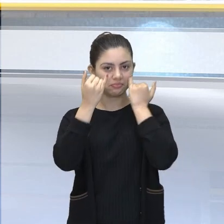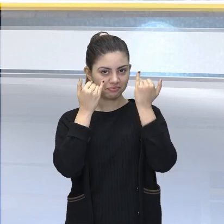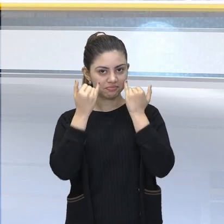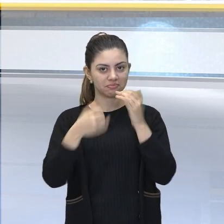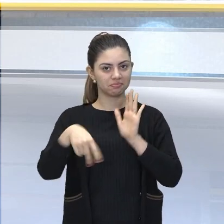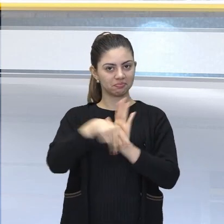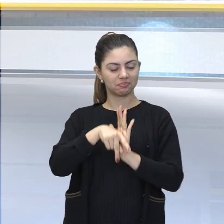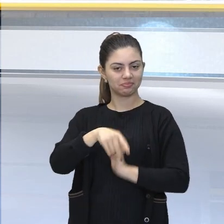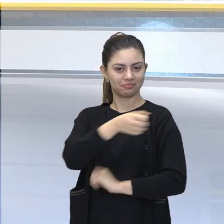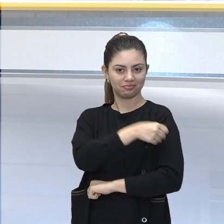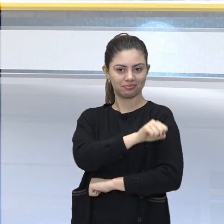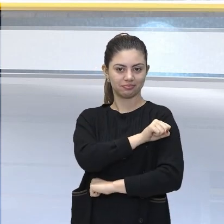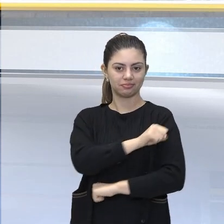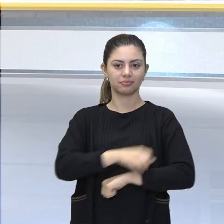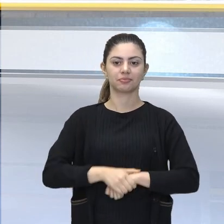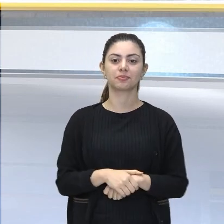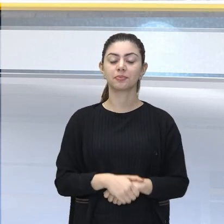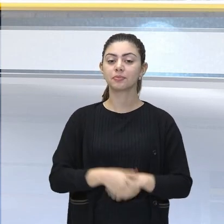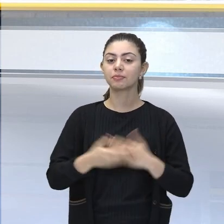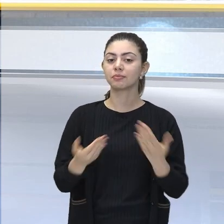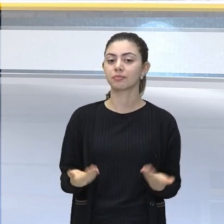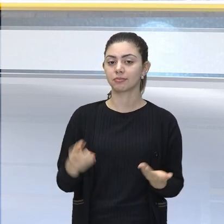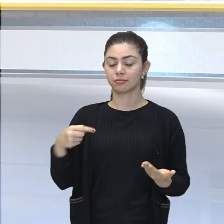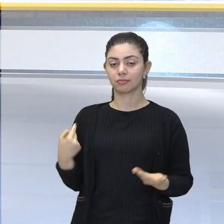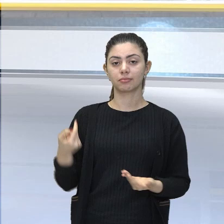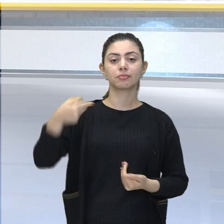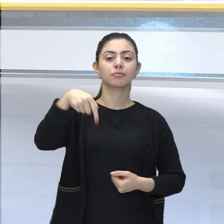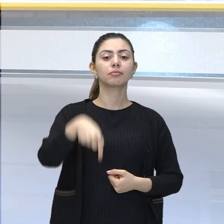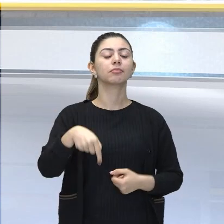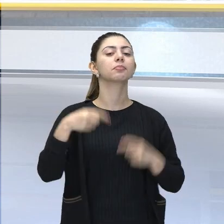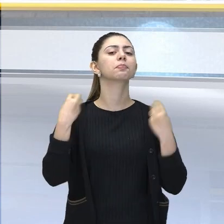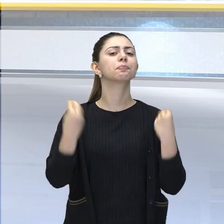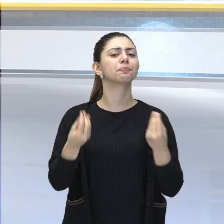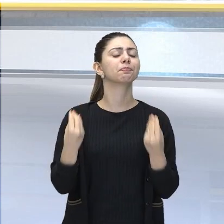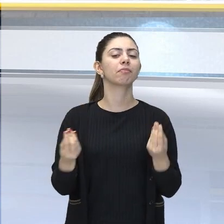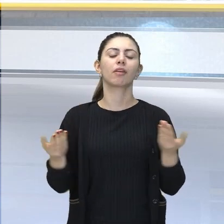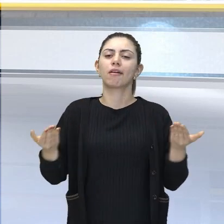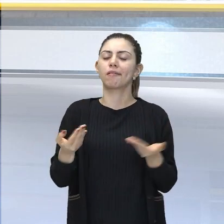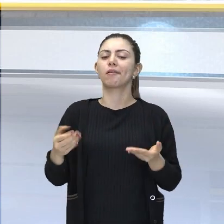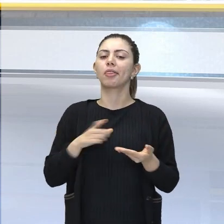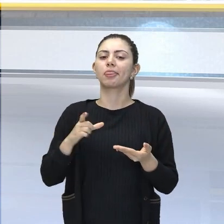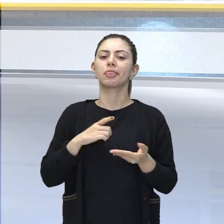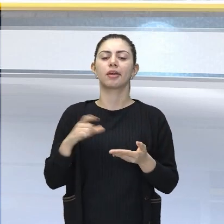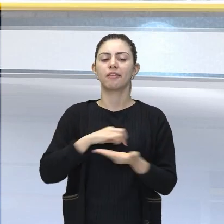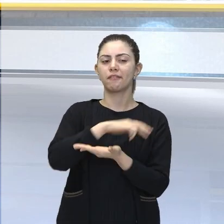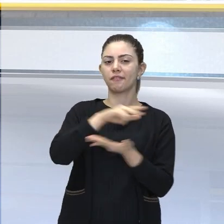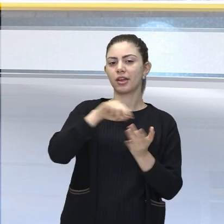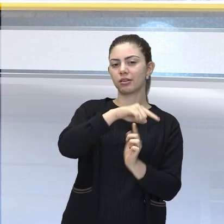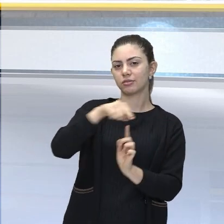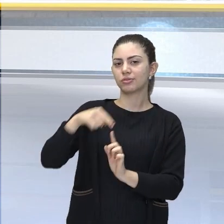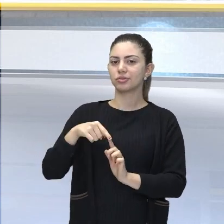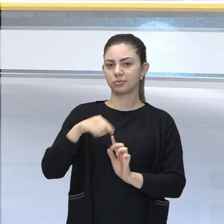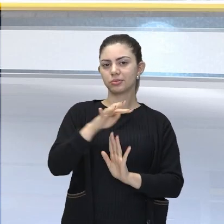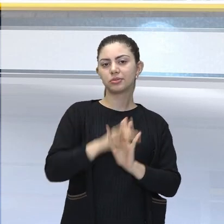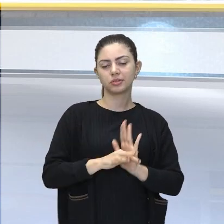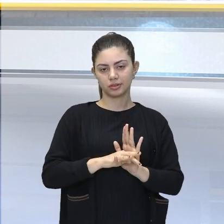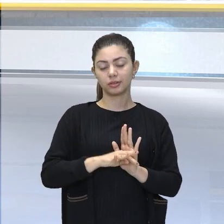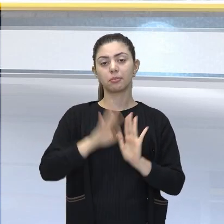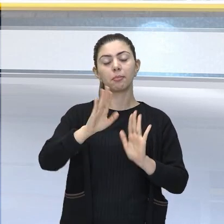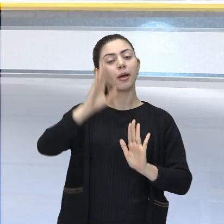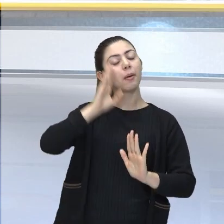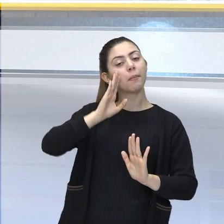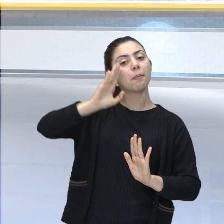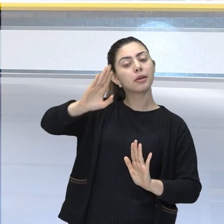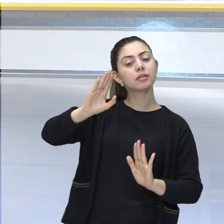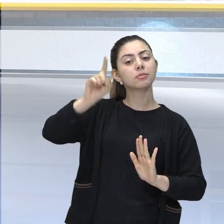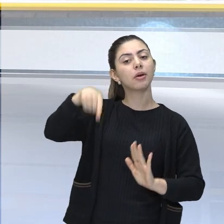ano, ok? Então, nós estamos neste cenário aqui para falar desses diferentes tipos de texto, né? E especificamente